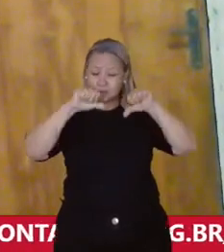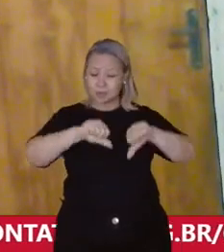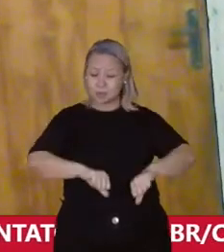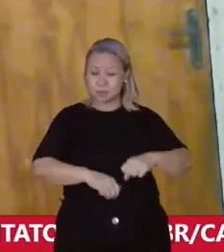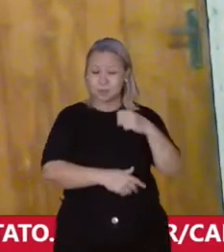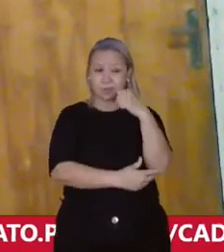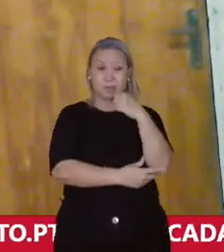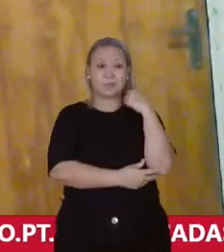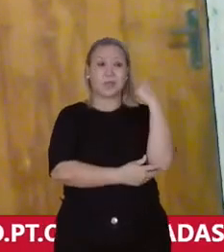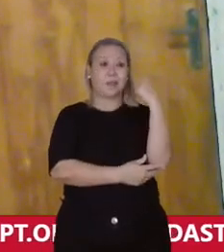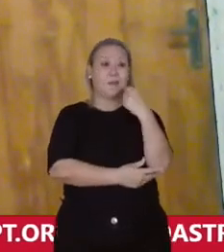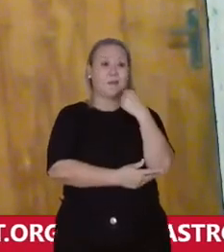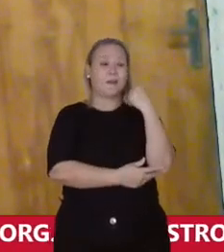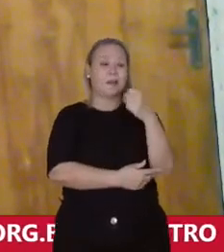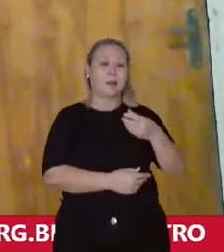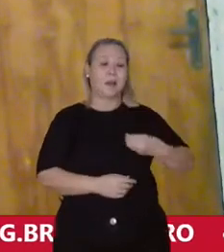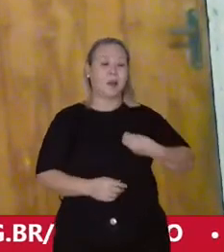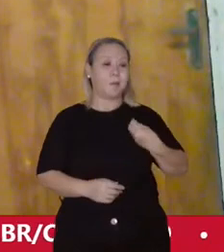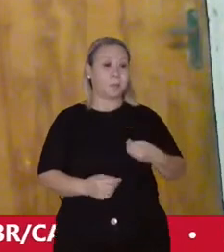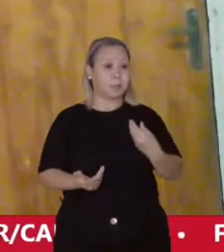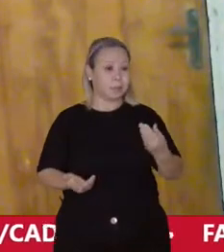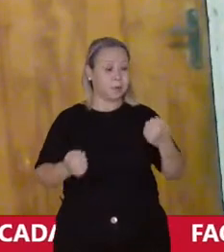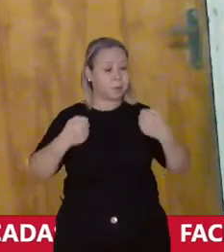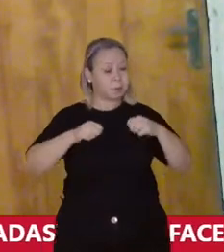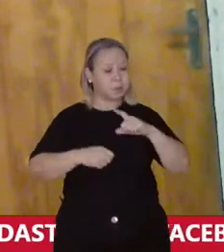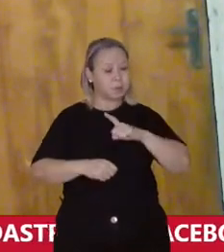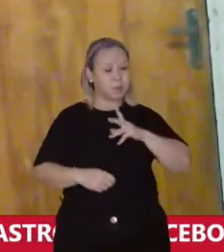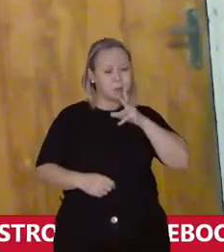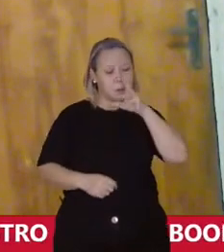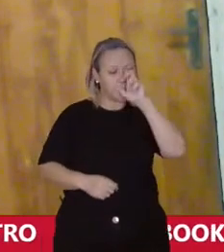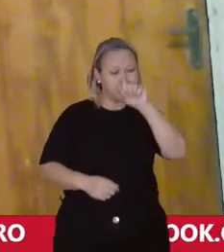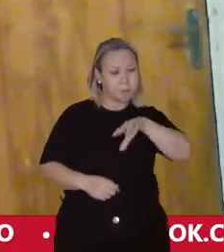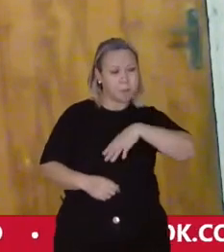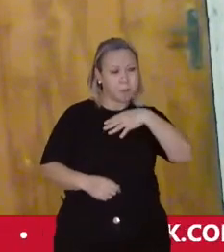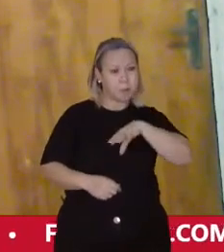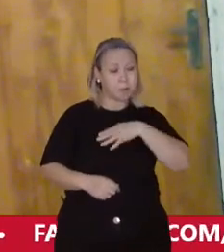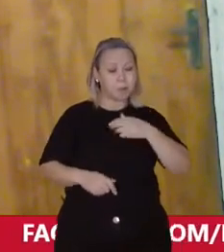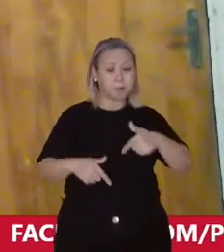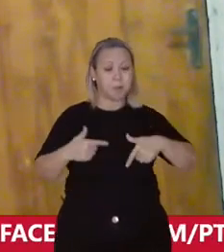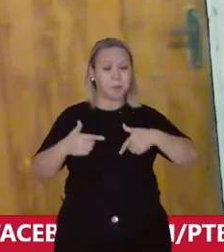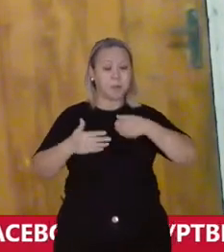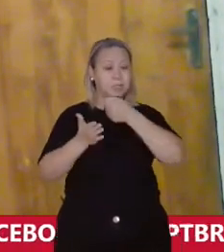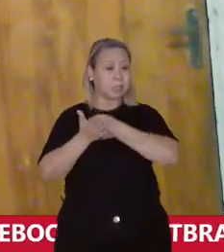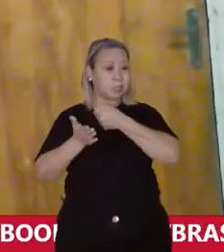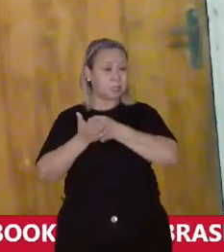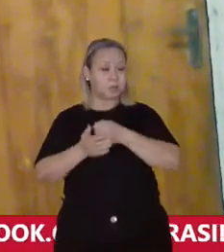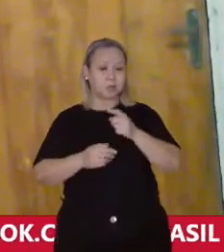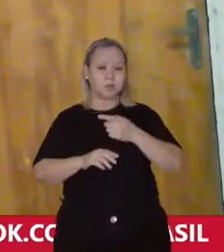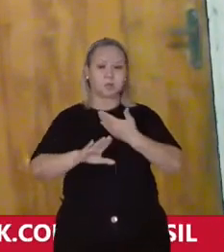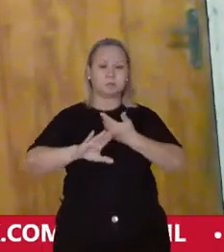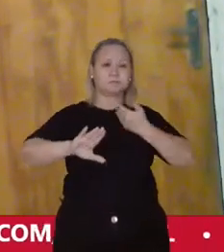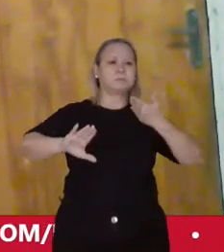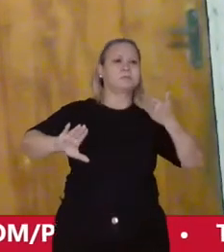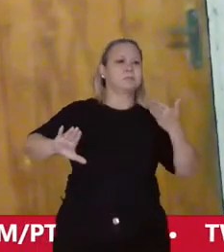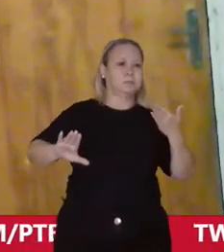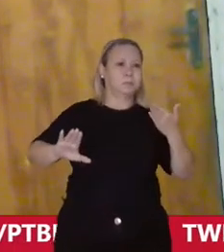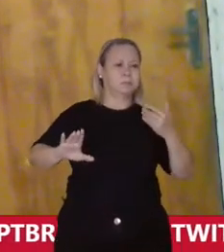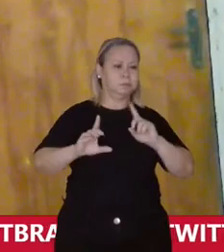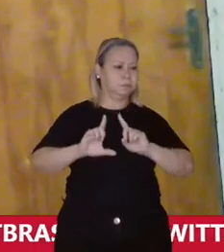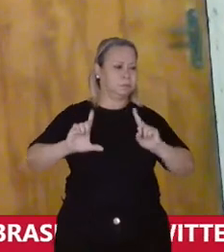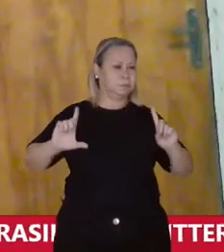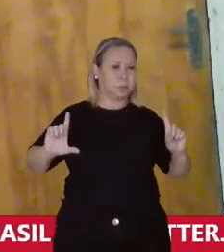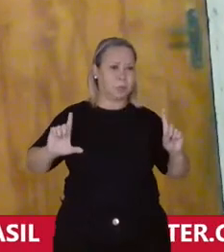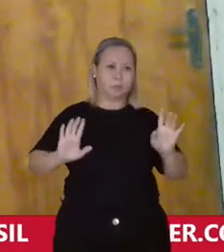mais presentes. Então, a gente precisa ter muita força para que essas lutas, que elas não estão desassociadas, né? E não